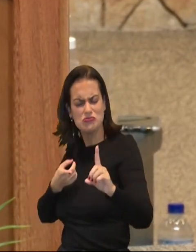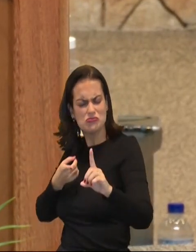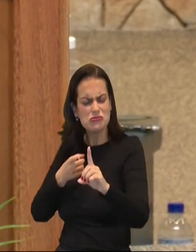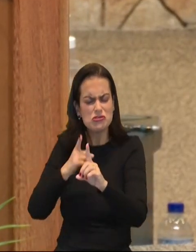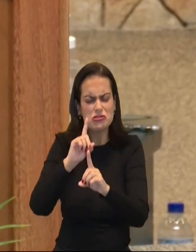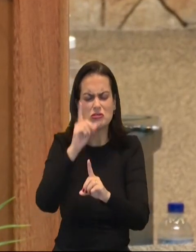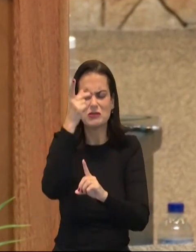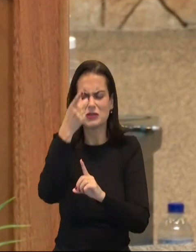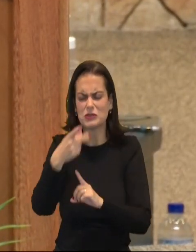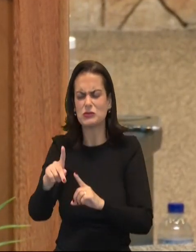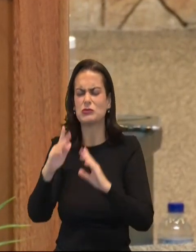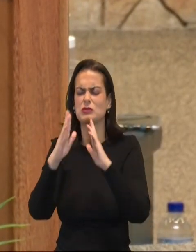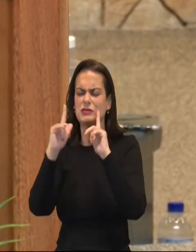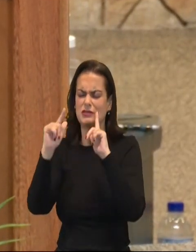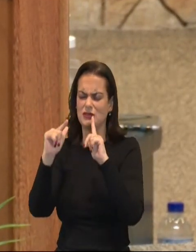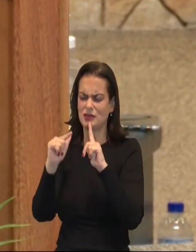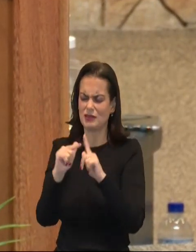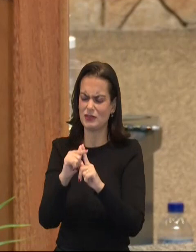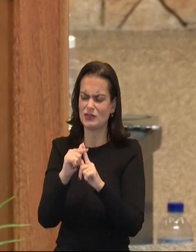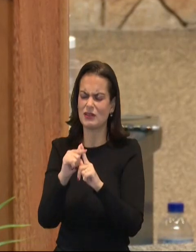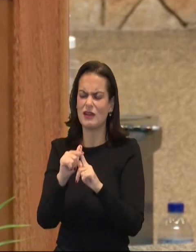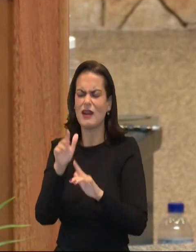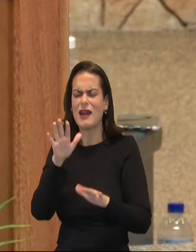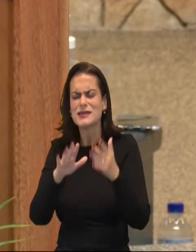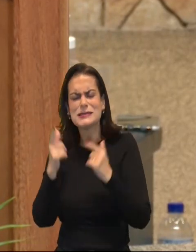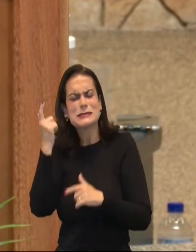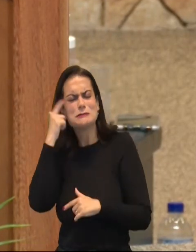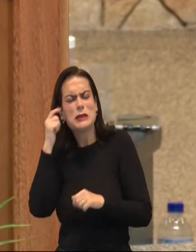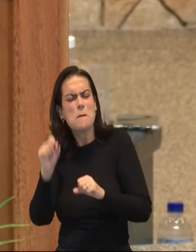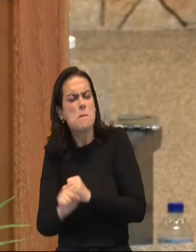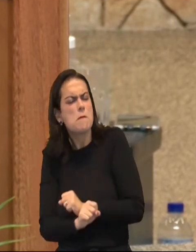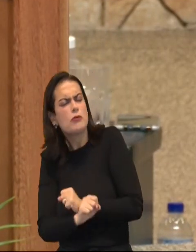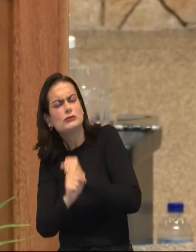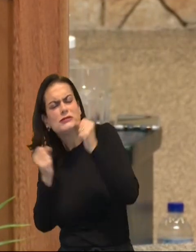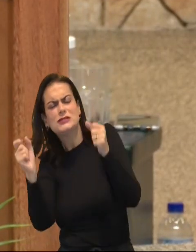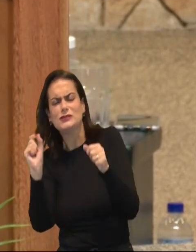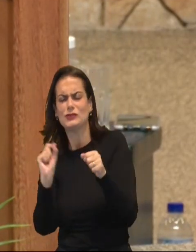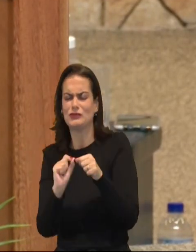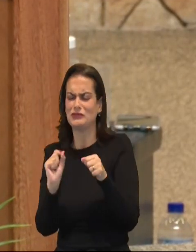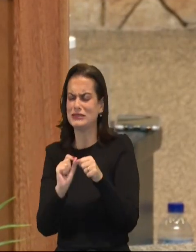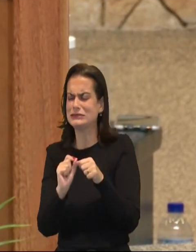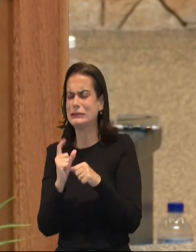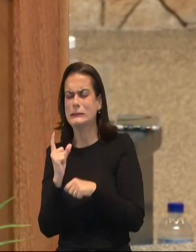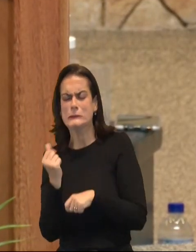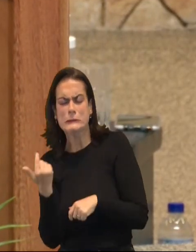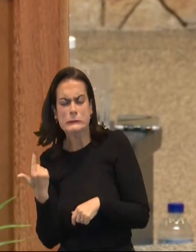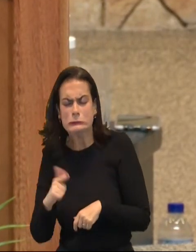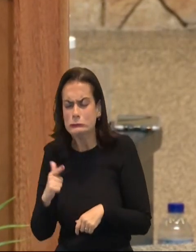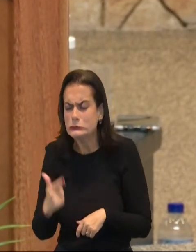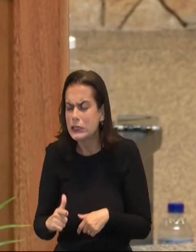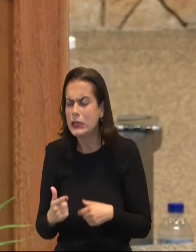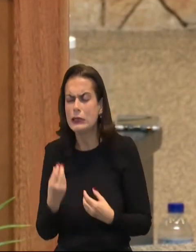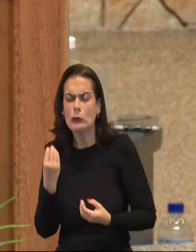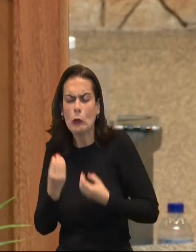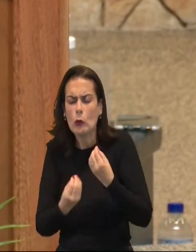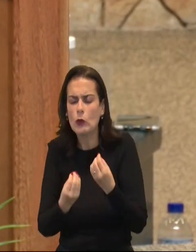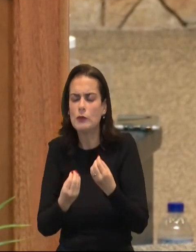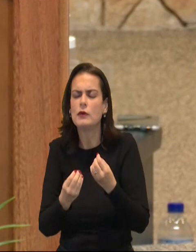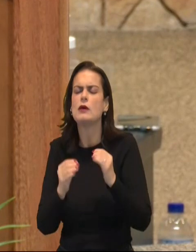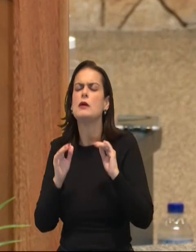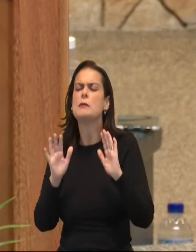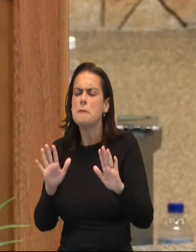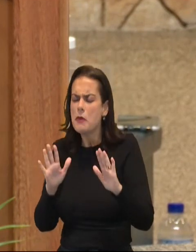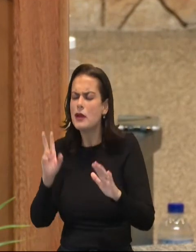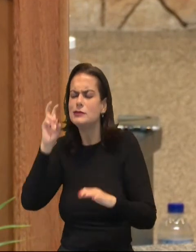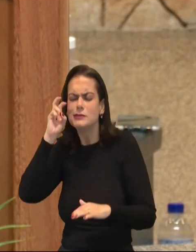Senhor. Projetos que muitas vezes pensamos que nós não daremos conta de realizá-los, mas